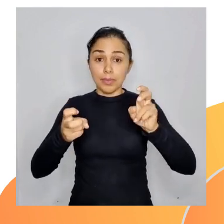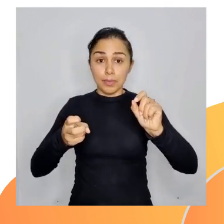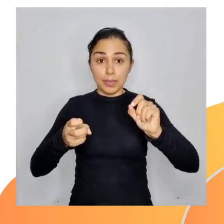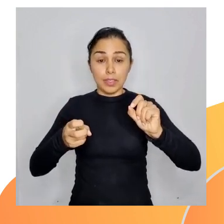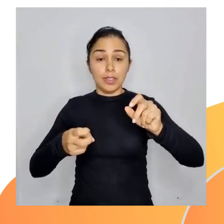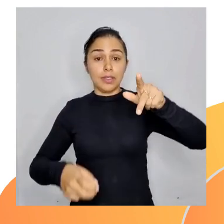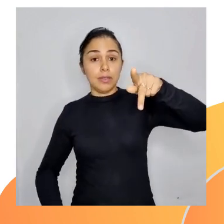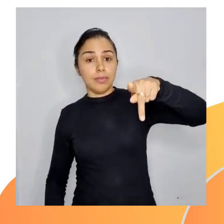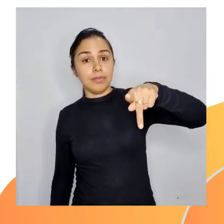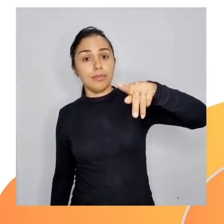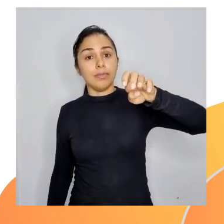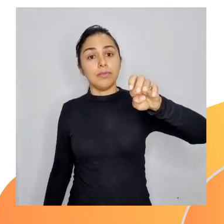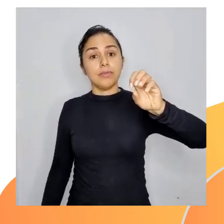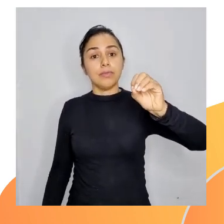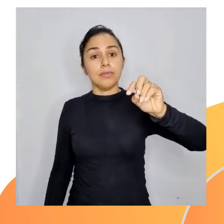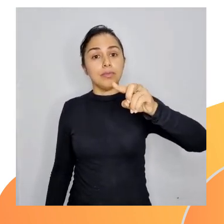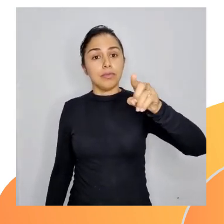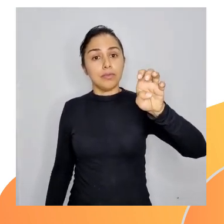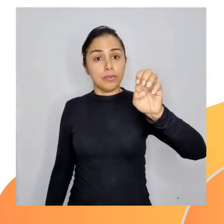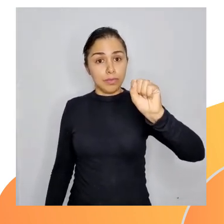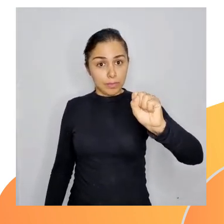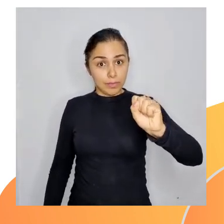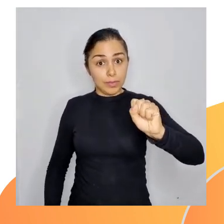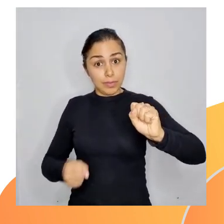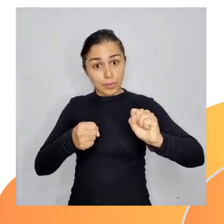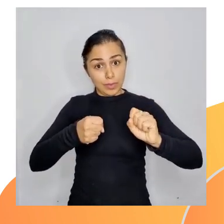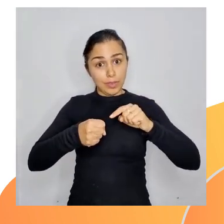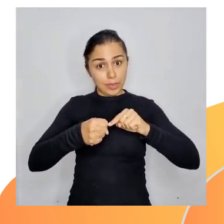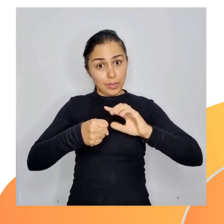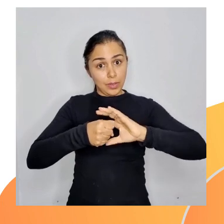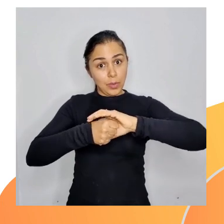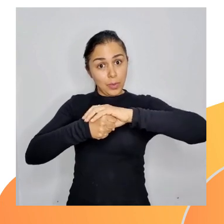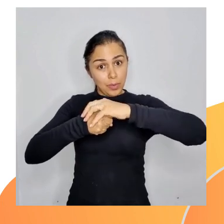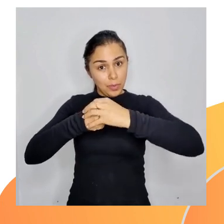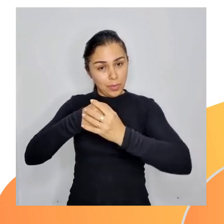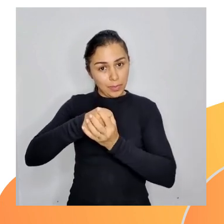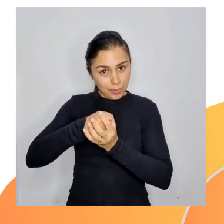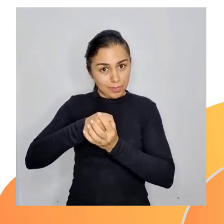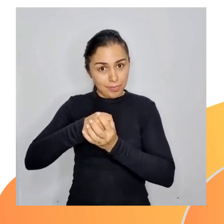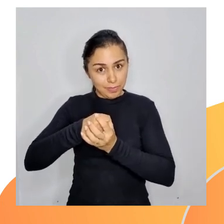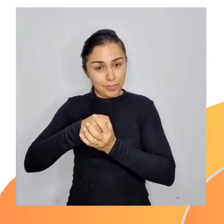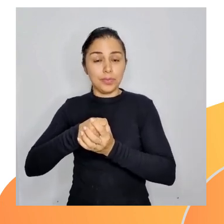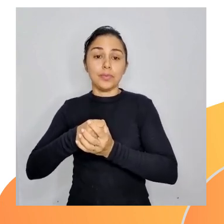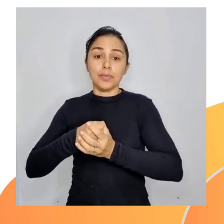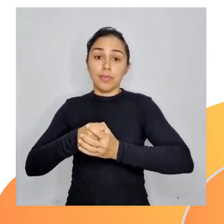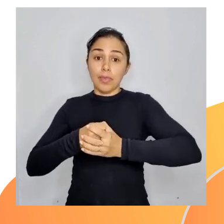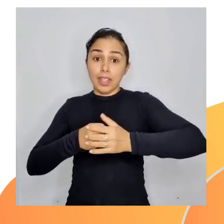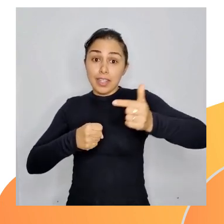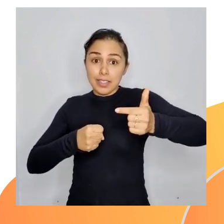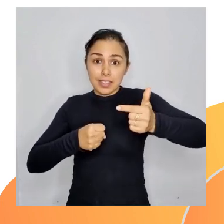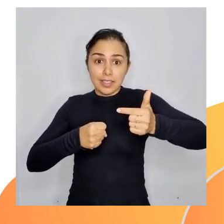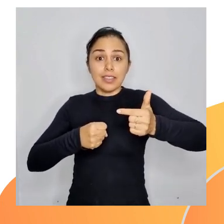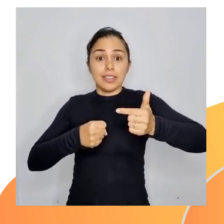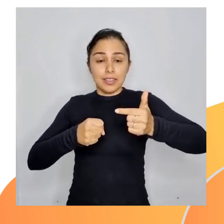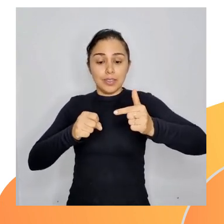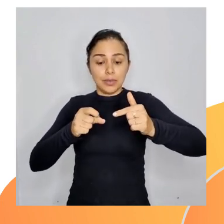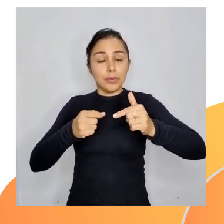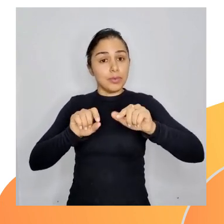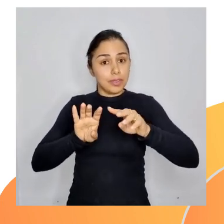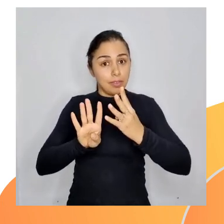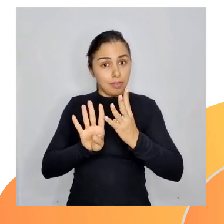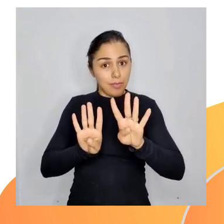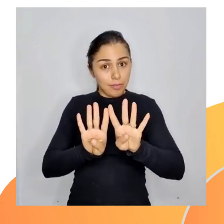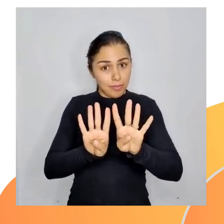à frente, né, na segunda fila, tanto das peças brancas quanto das peças